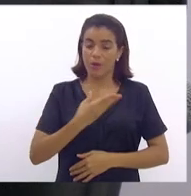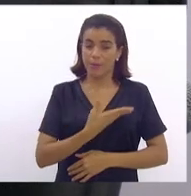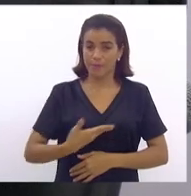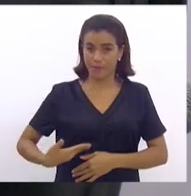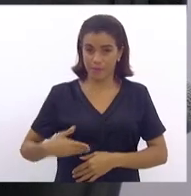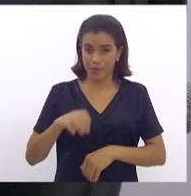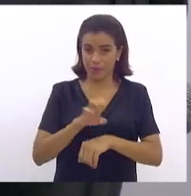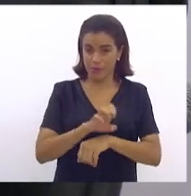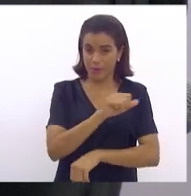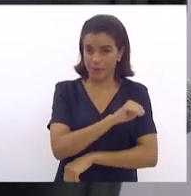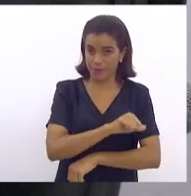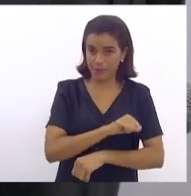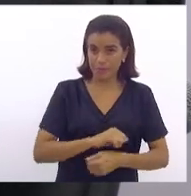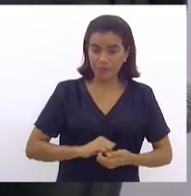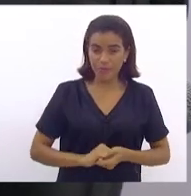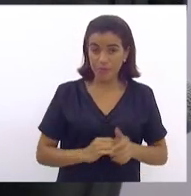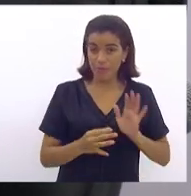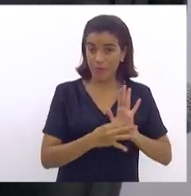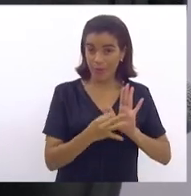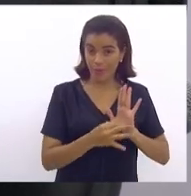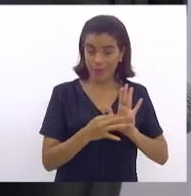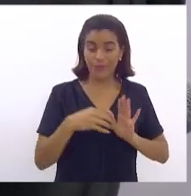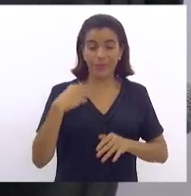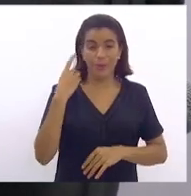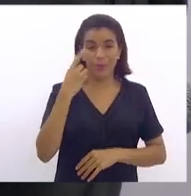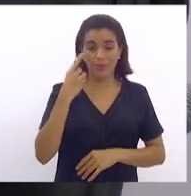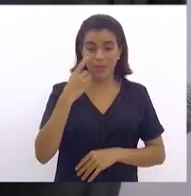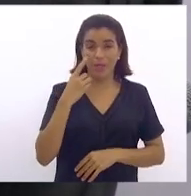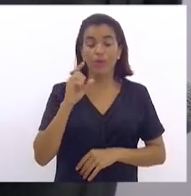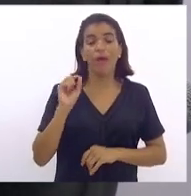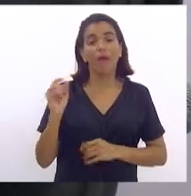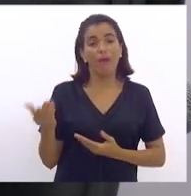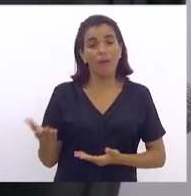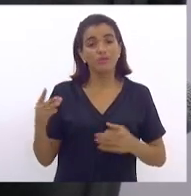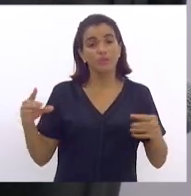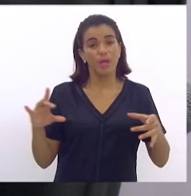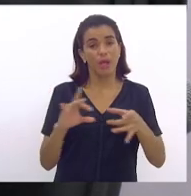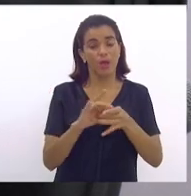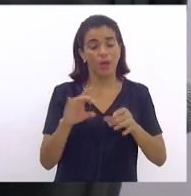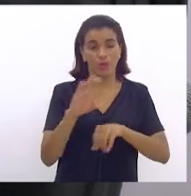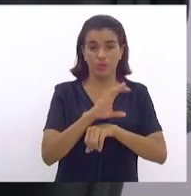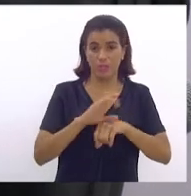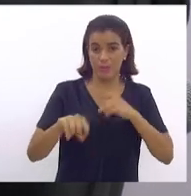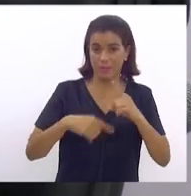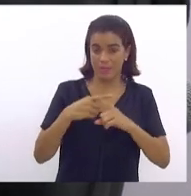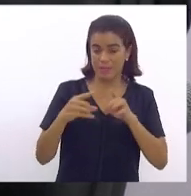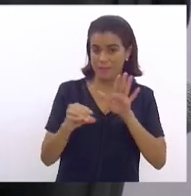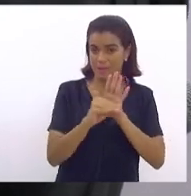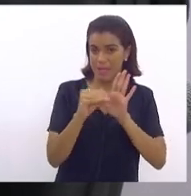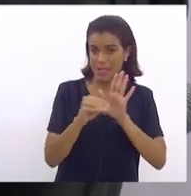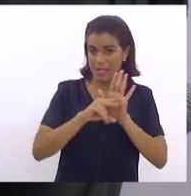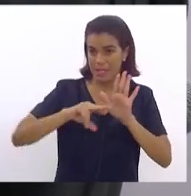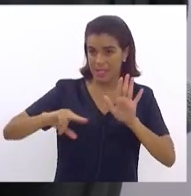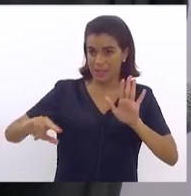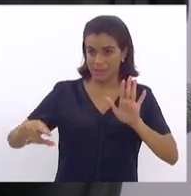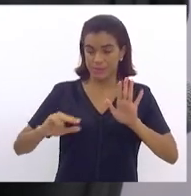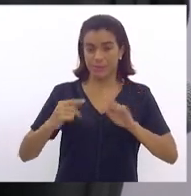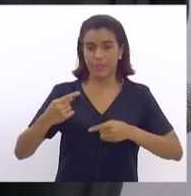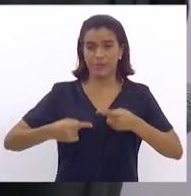do Rio de Janeiro. O parecer do deputado Vinícius Cozzolino é pela constitucionalidade com emendas. Em